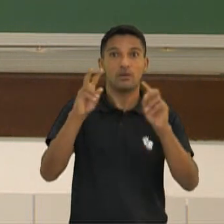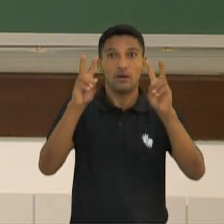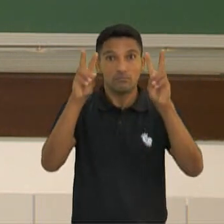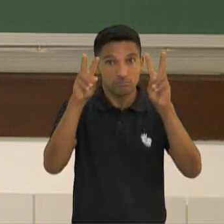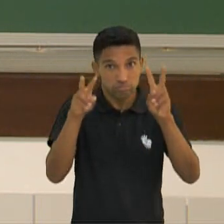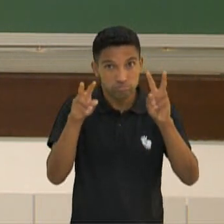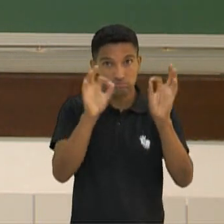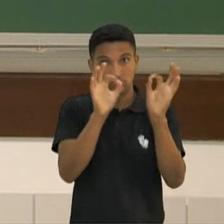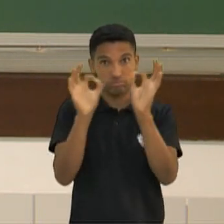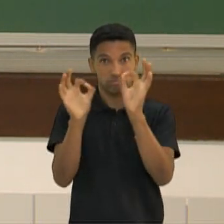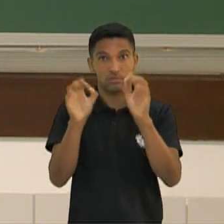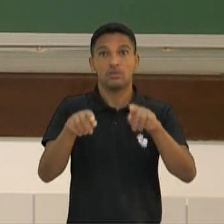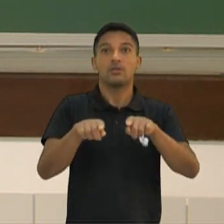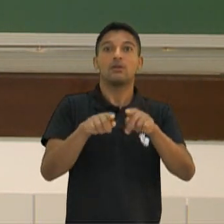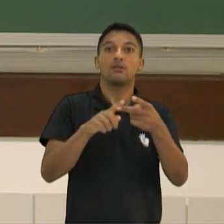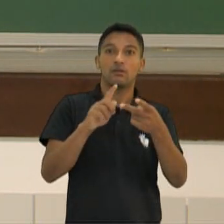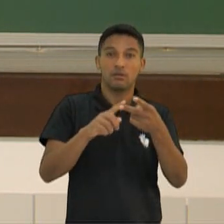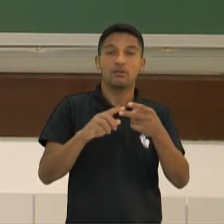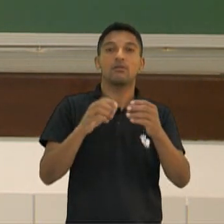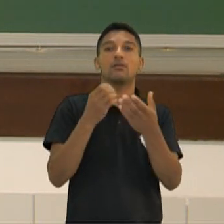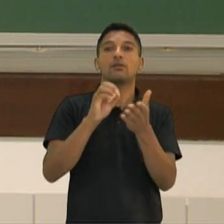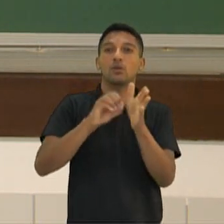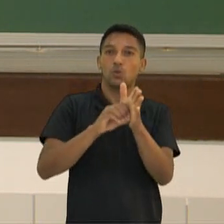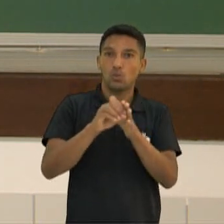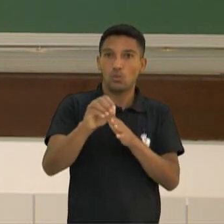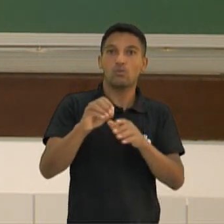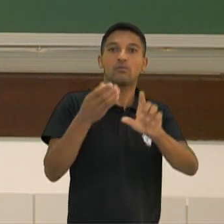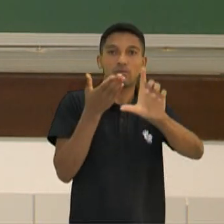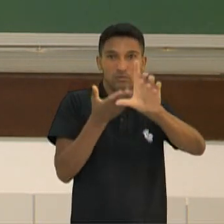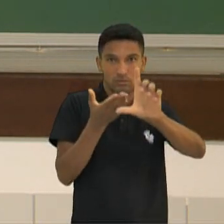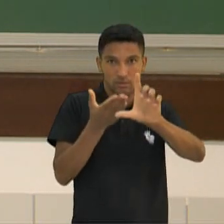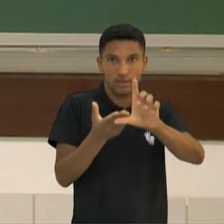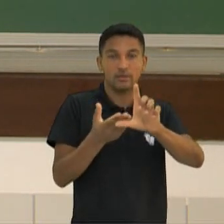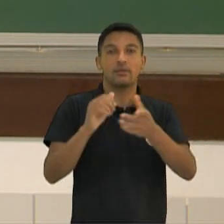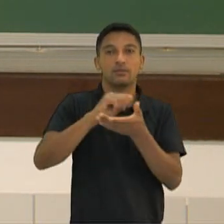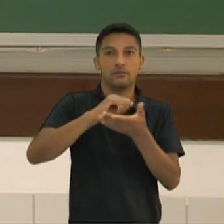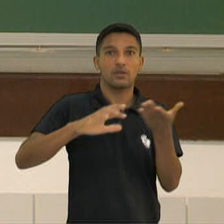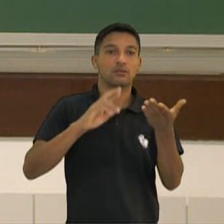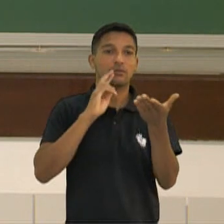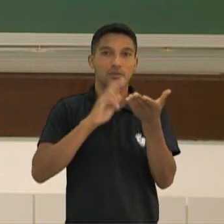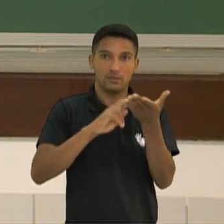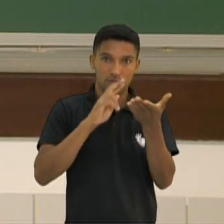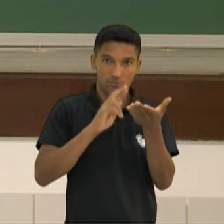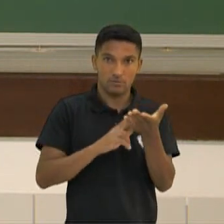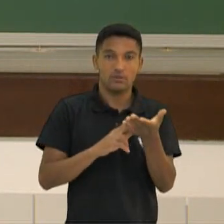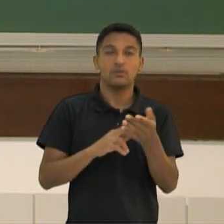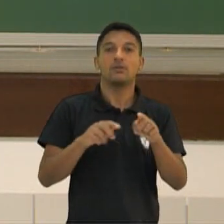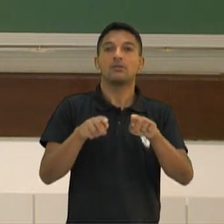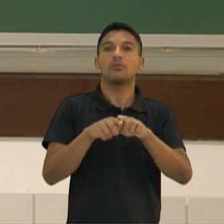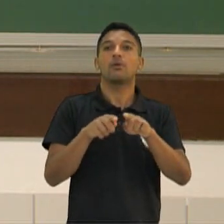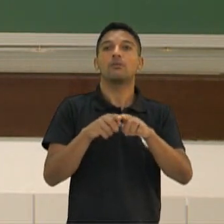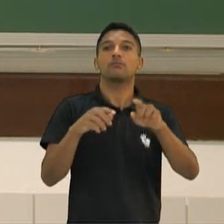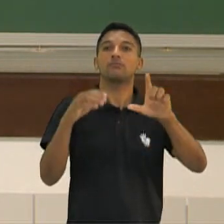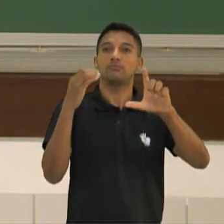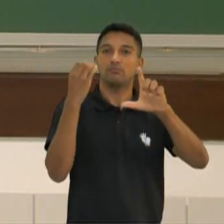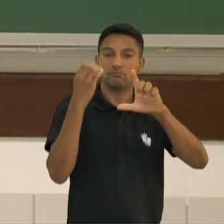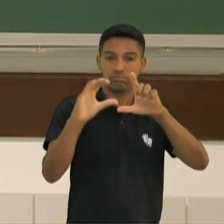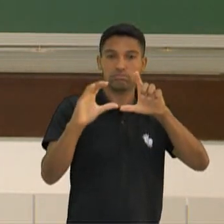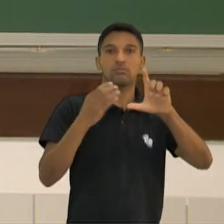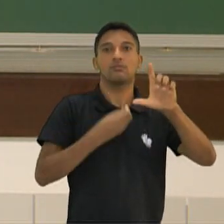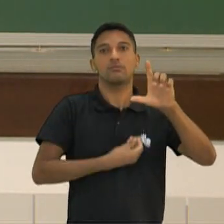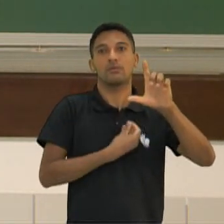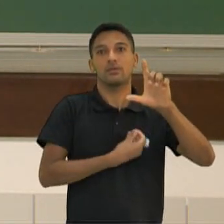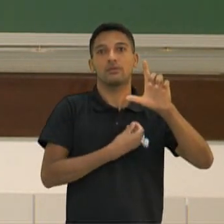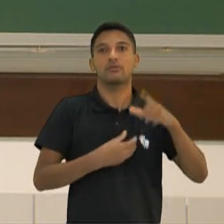Depois acesse o Google Classroom, realize as atividades, testando seus conhecimentos e marcando a sua presença. Terceiro e não menos